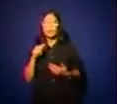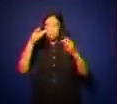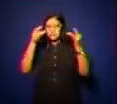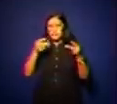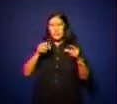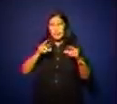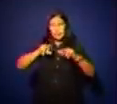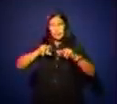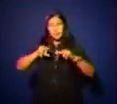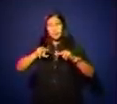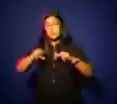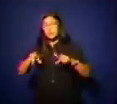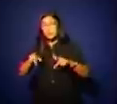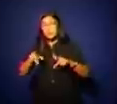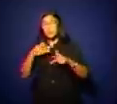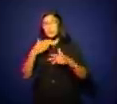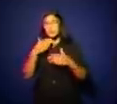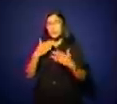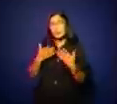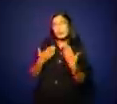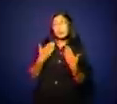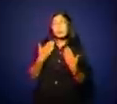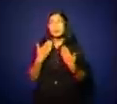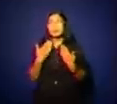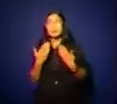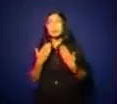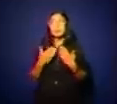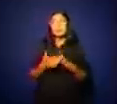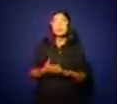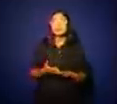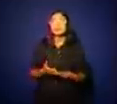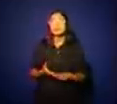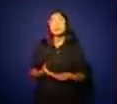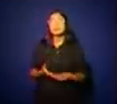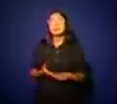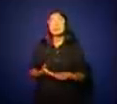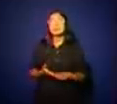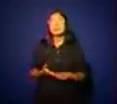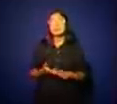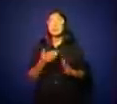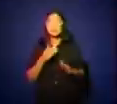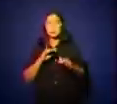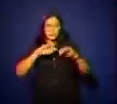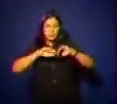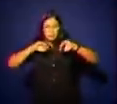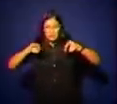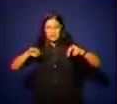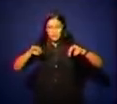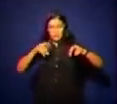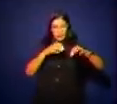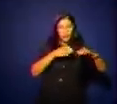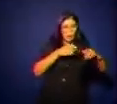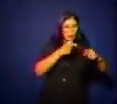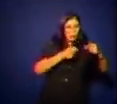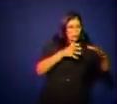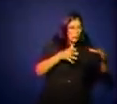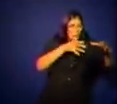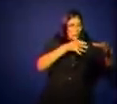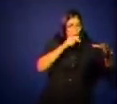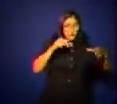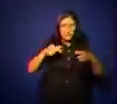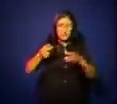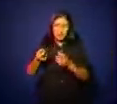é vamos dizer assim Como separar a política macrodencial da monetária